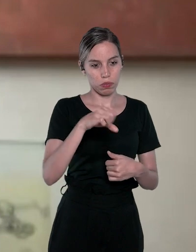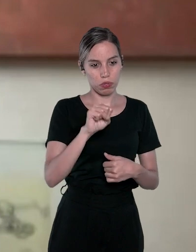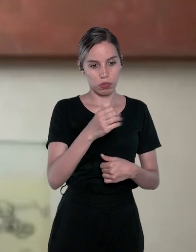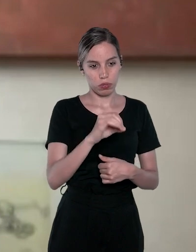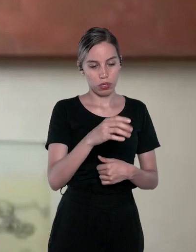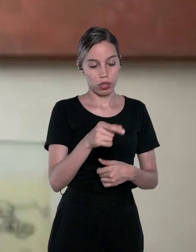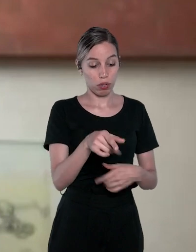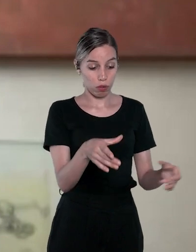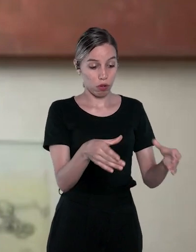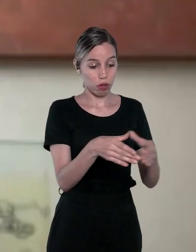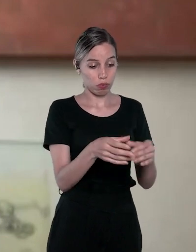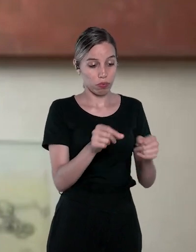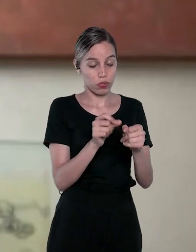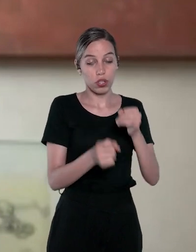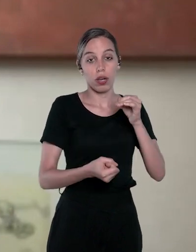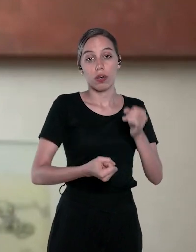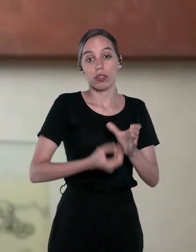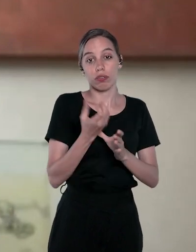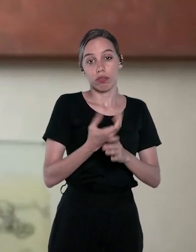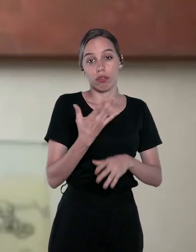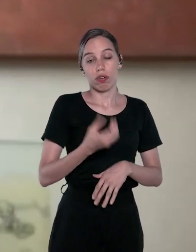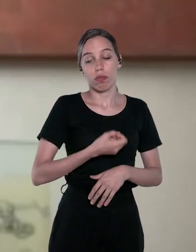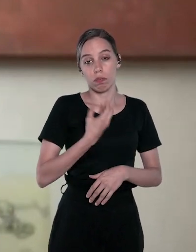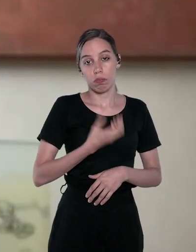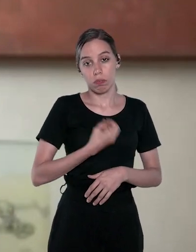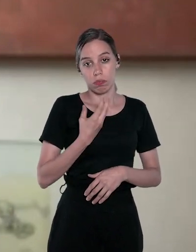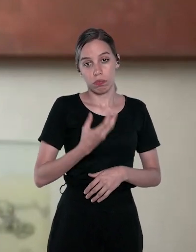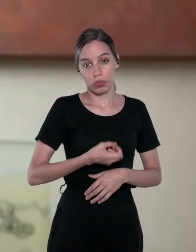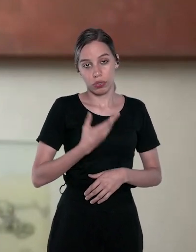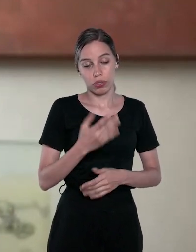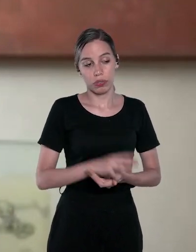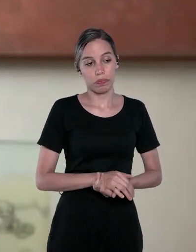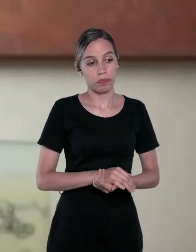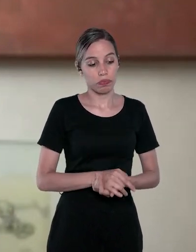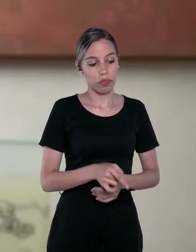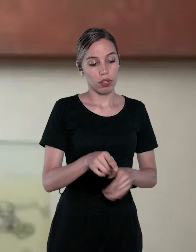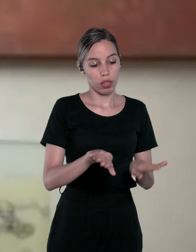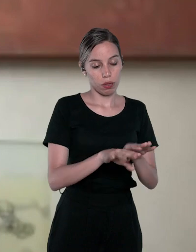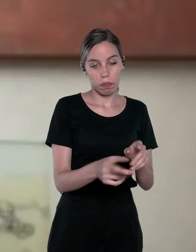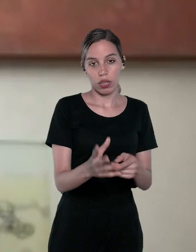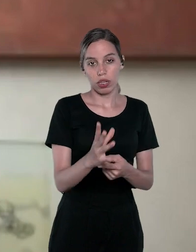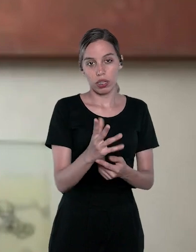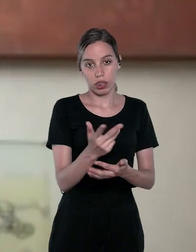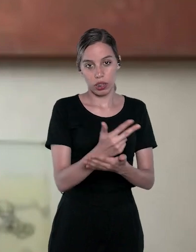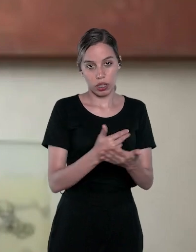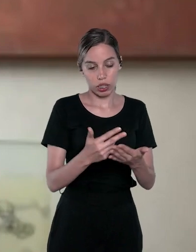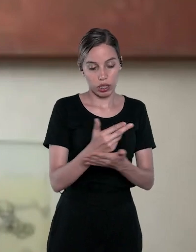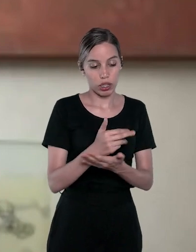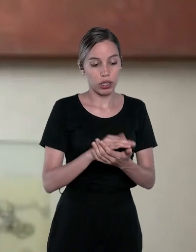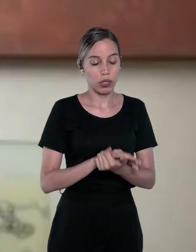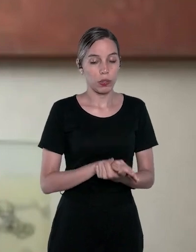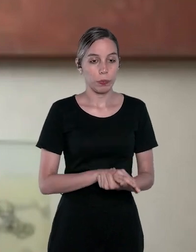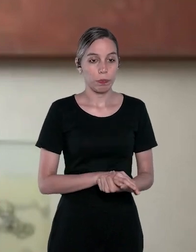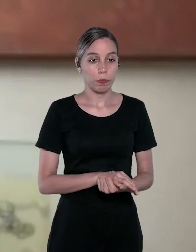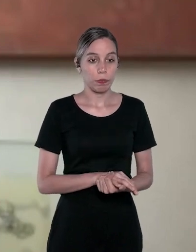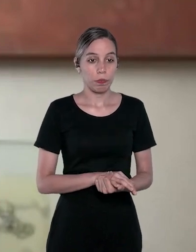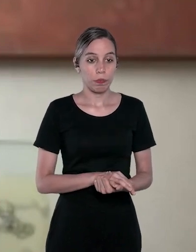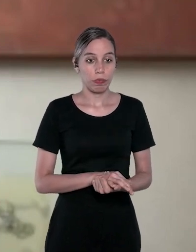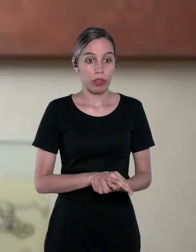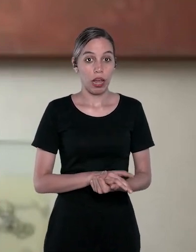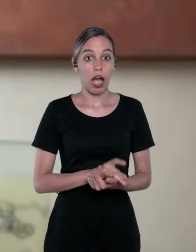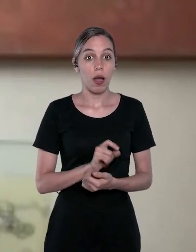por inspiração do poeta e artista gráfico Guilherme Mansur,